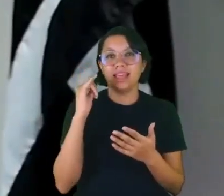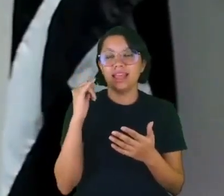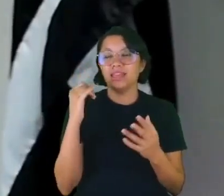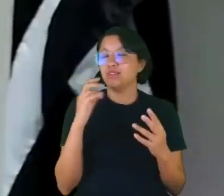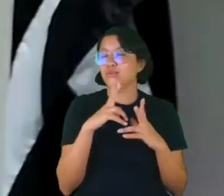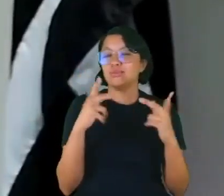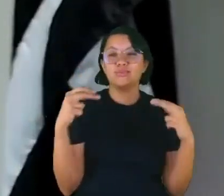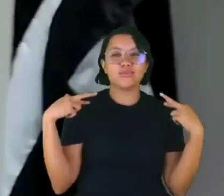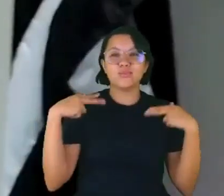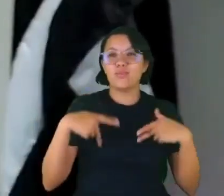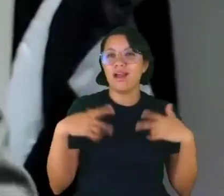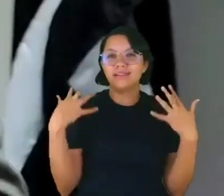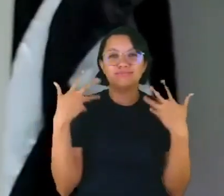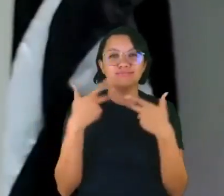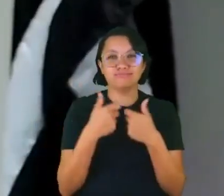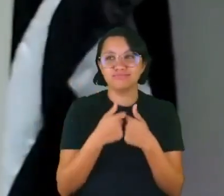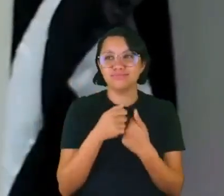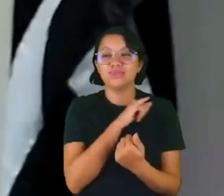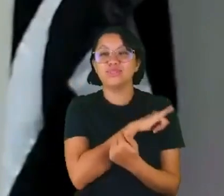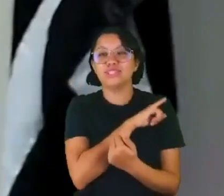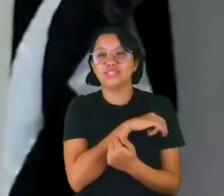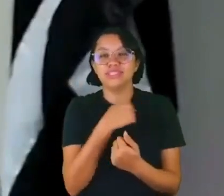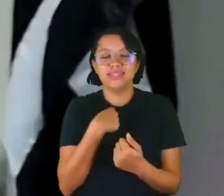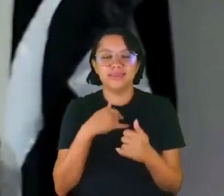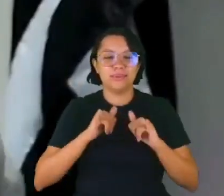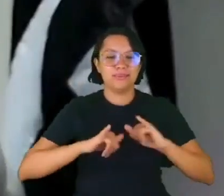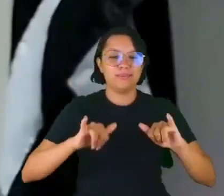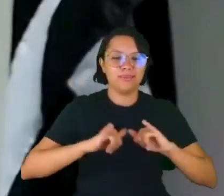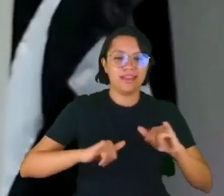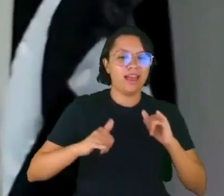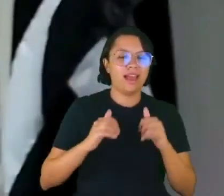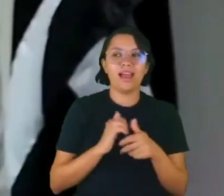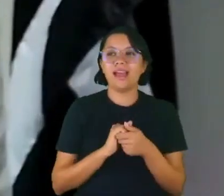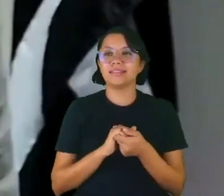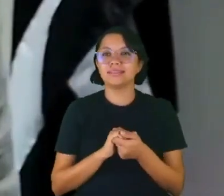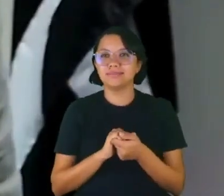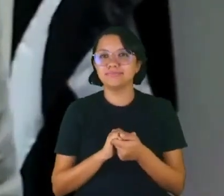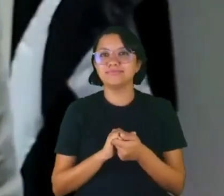Um supermercado foi passando com um carro de som na rua.